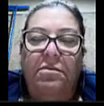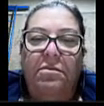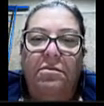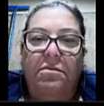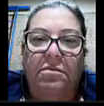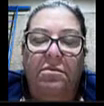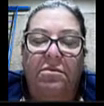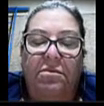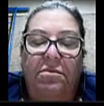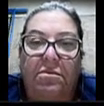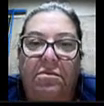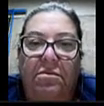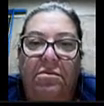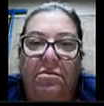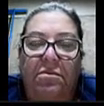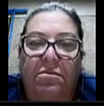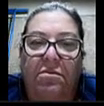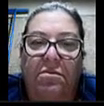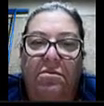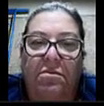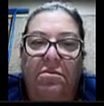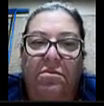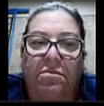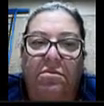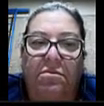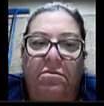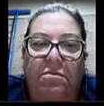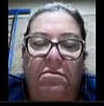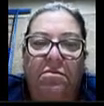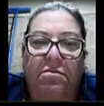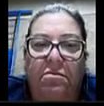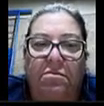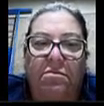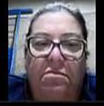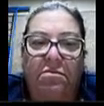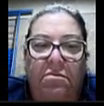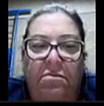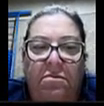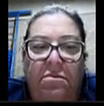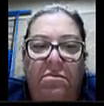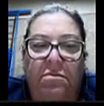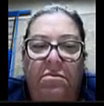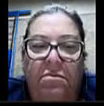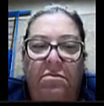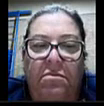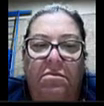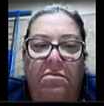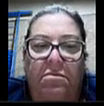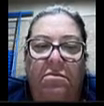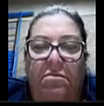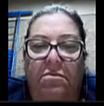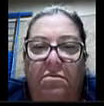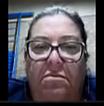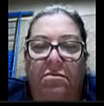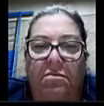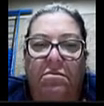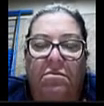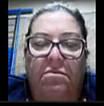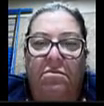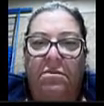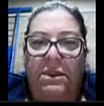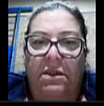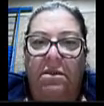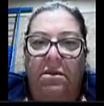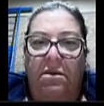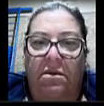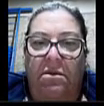só com a grafia da letra, que seria a desgrafia propriamente dita, tá? A desgrafia é um prejuízo na grafia da letra. E aí a gente tem a